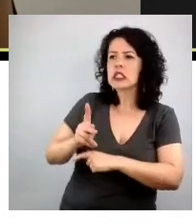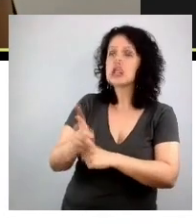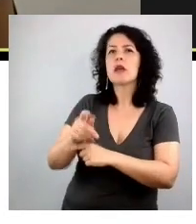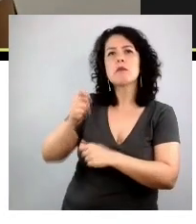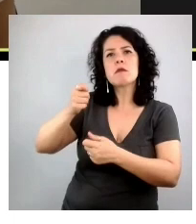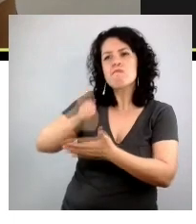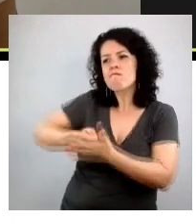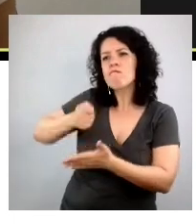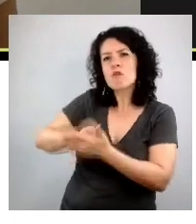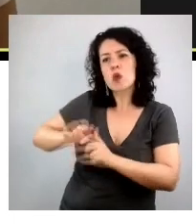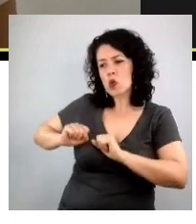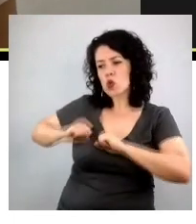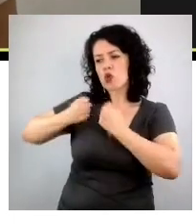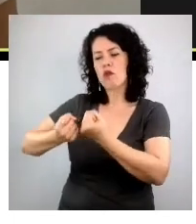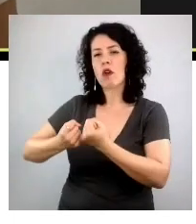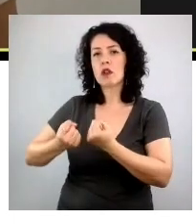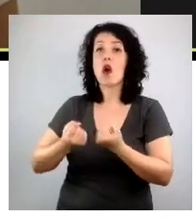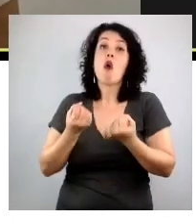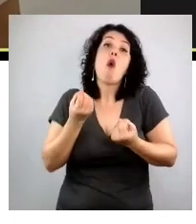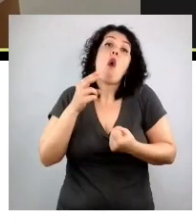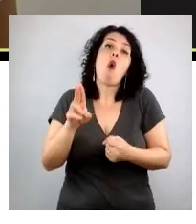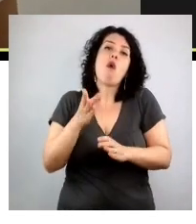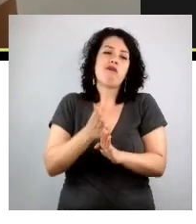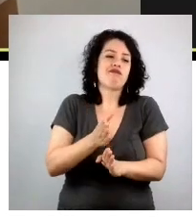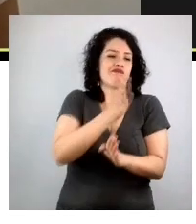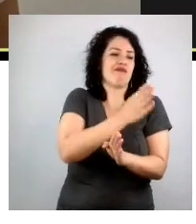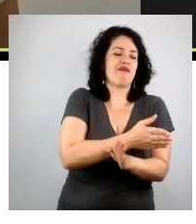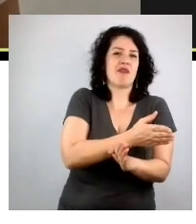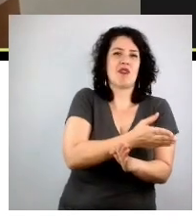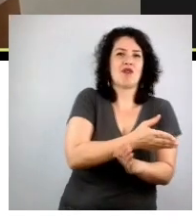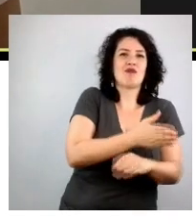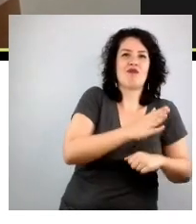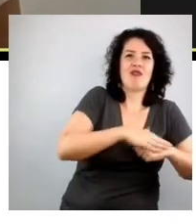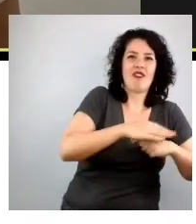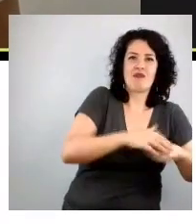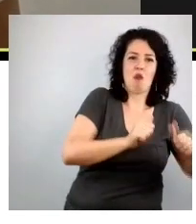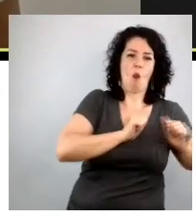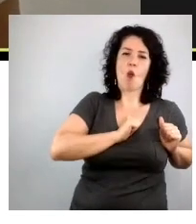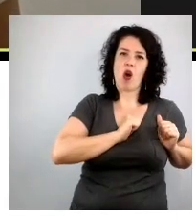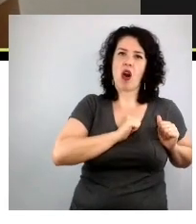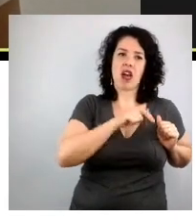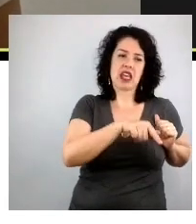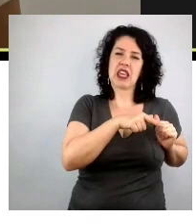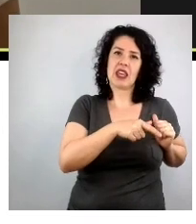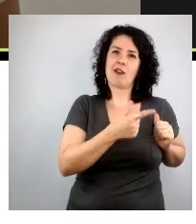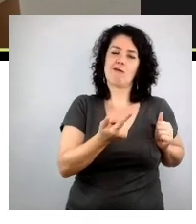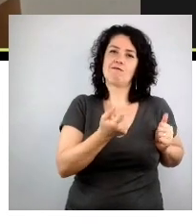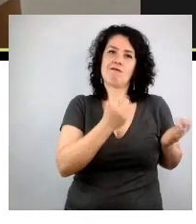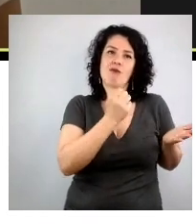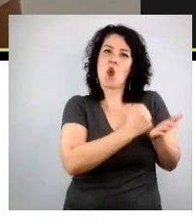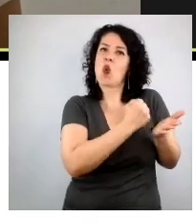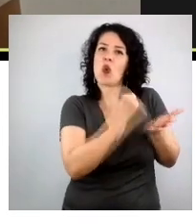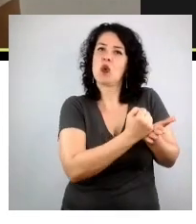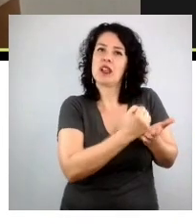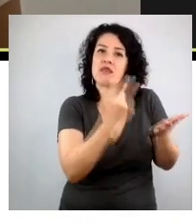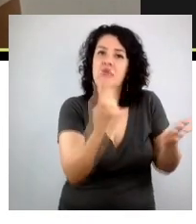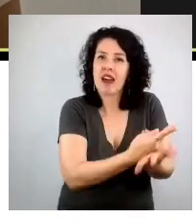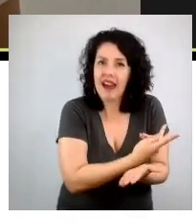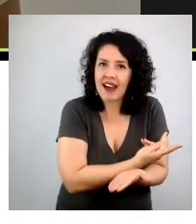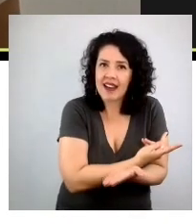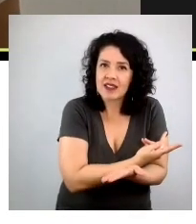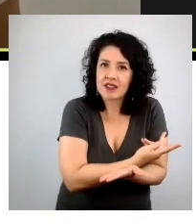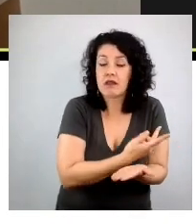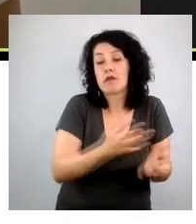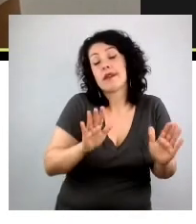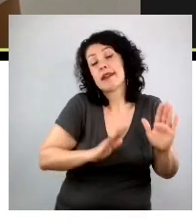fazer, e aí parecer para as pessoas e para a empresa que eu não fui uma boa contratação. Porque, assim, também não tenho direito de errar, não